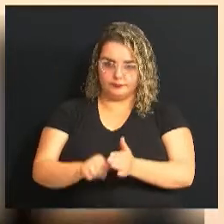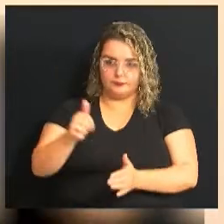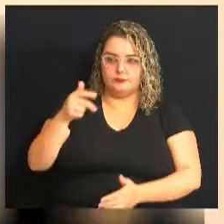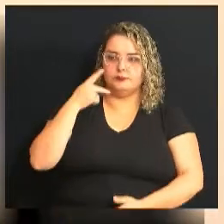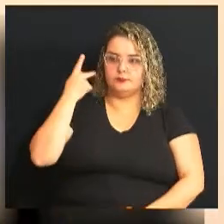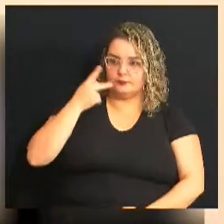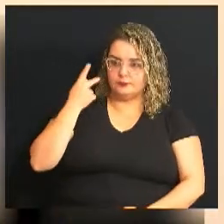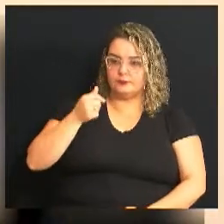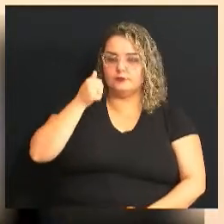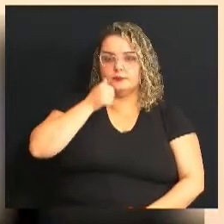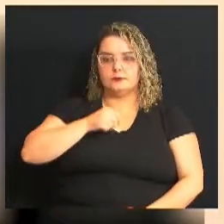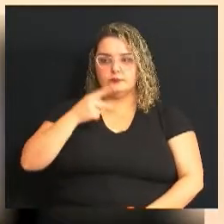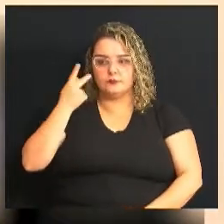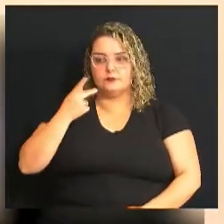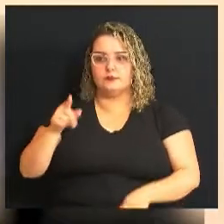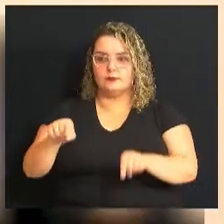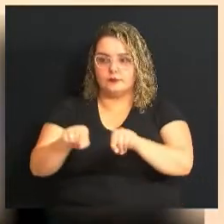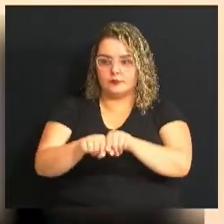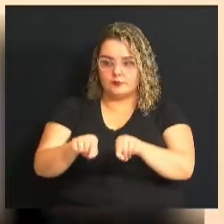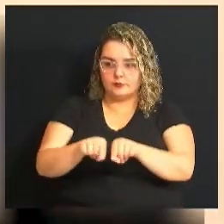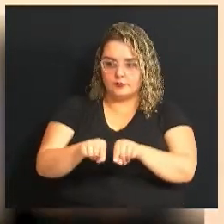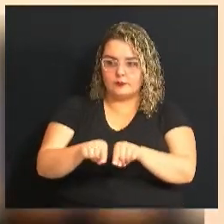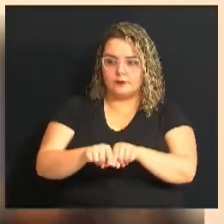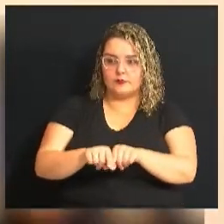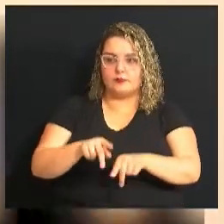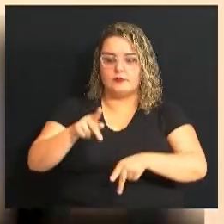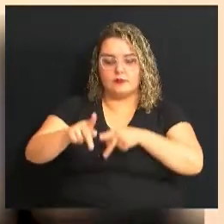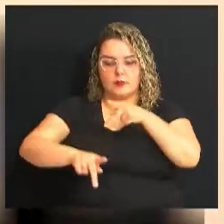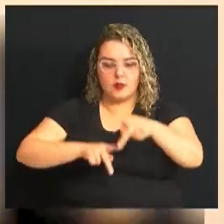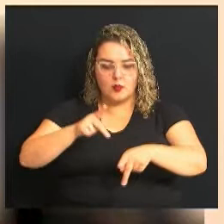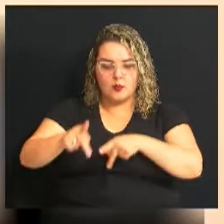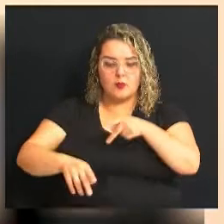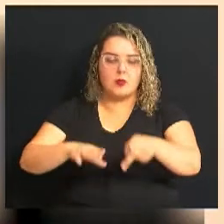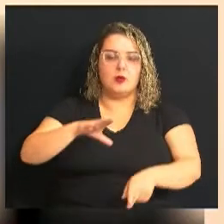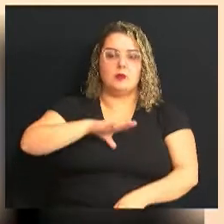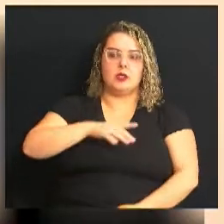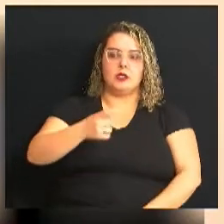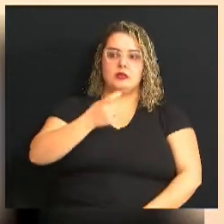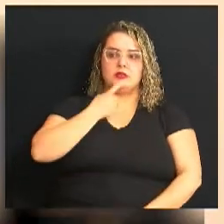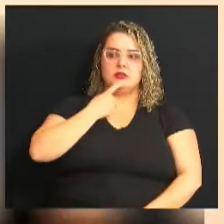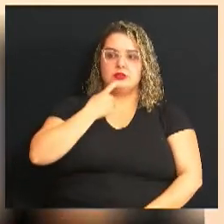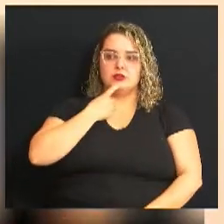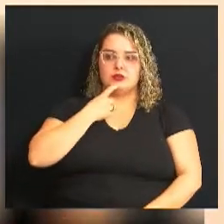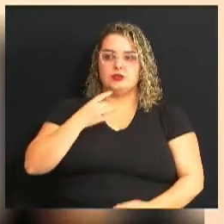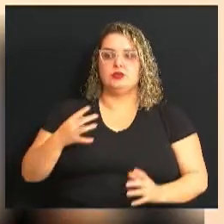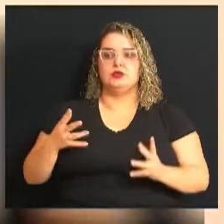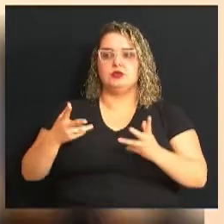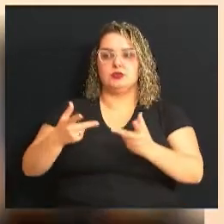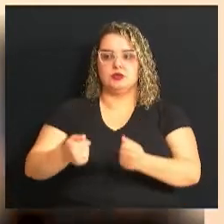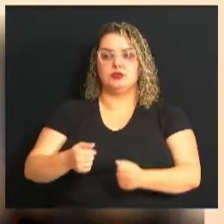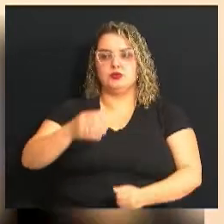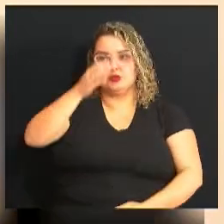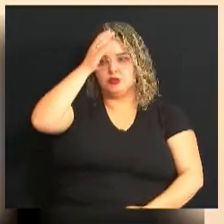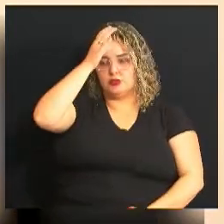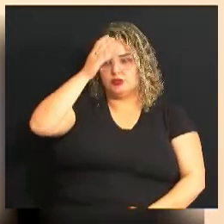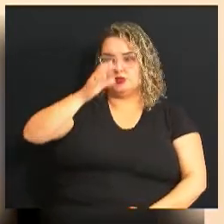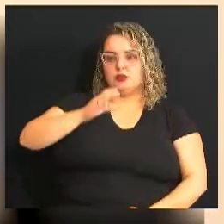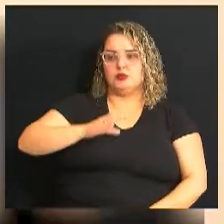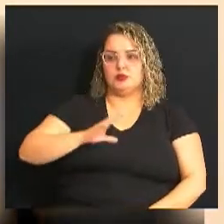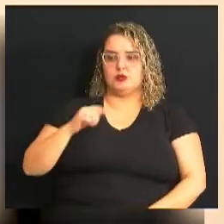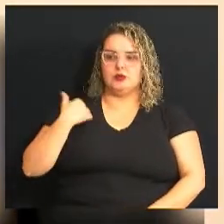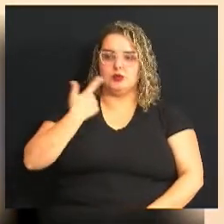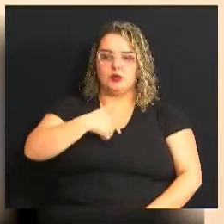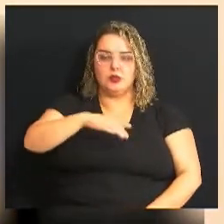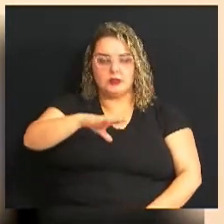vereadores, vereadoras e também à população de Campinas, a todos os munícipes dessa nossa cidade.